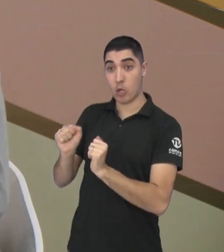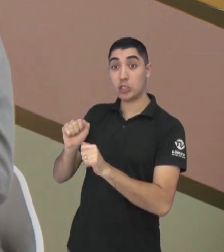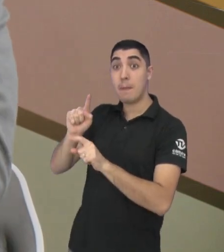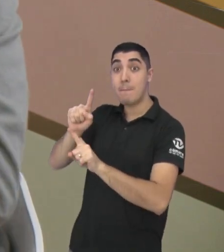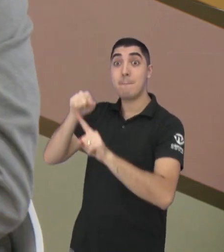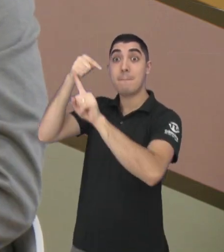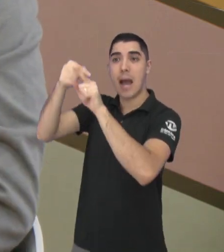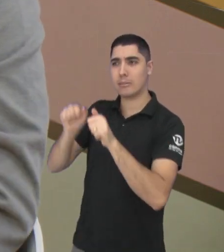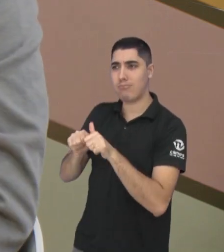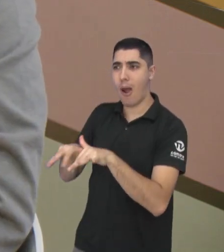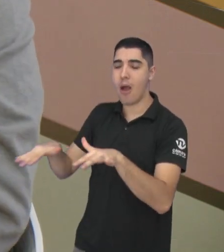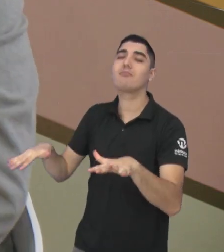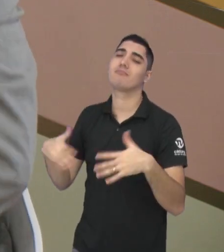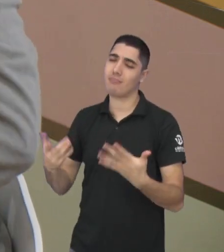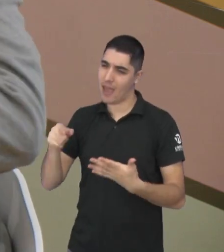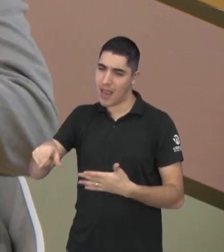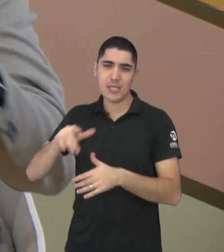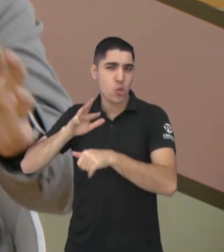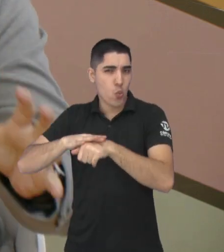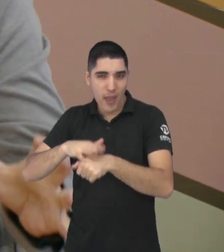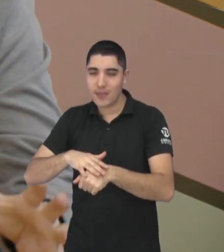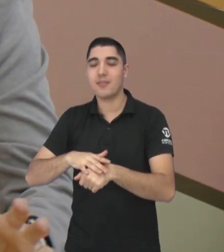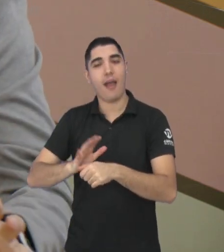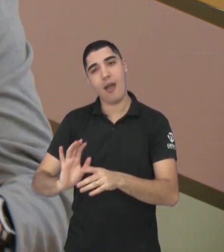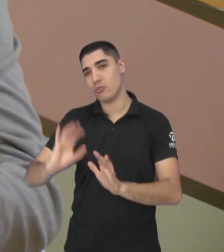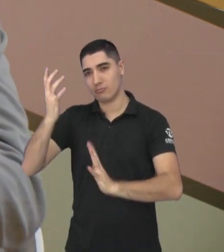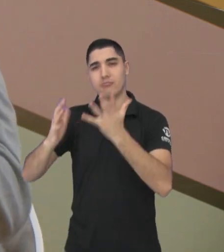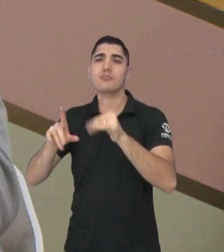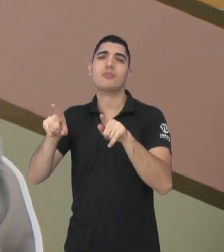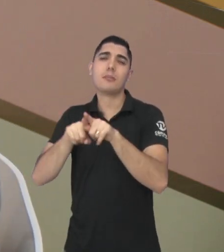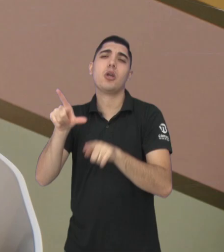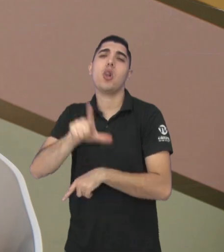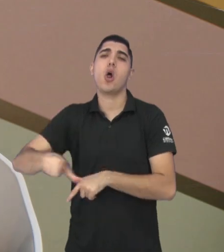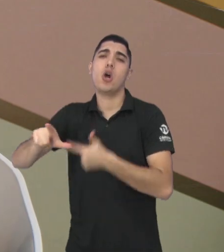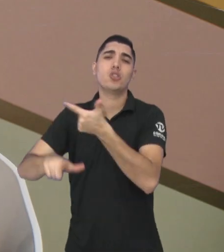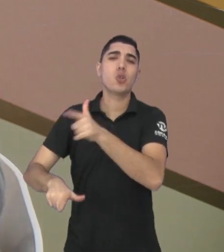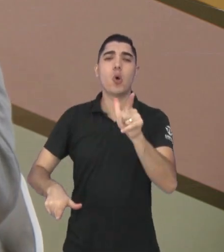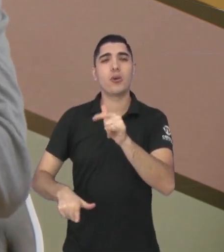grande. Então, as doenças mais comuns, além daquelas que a gente